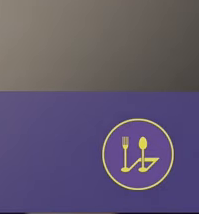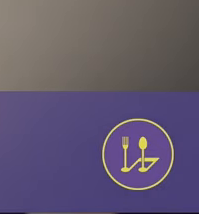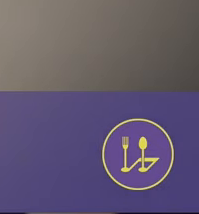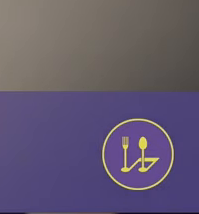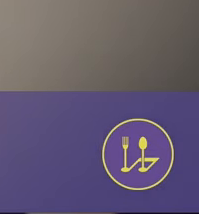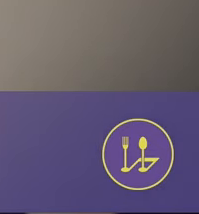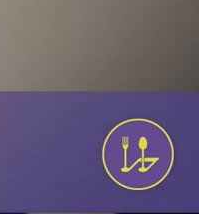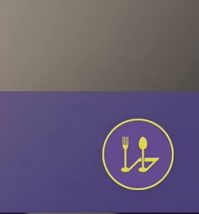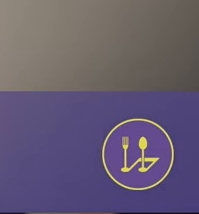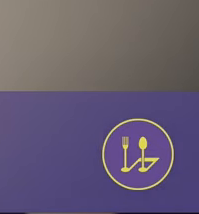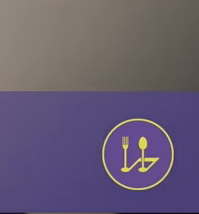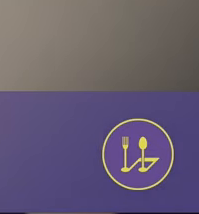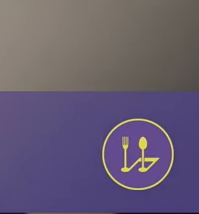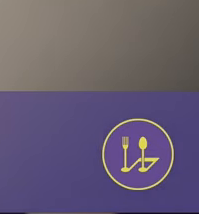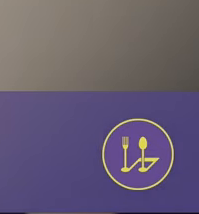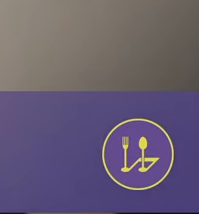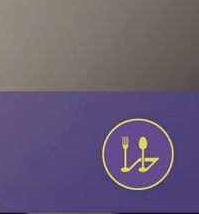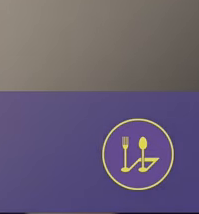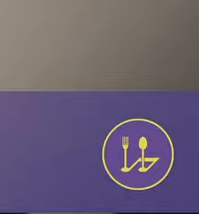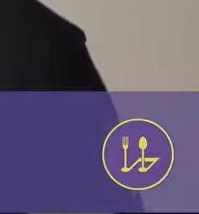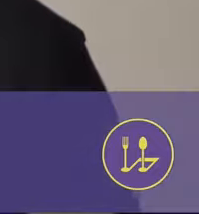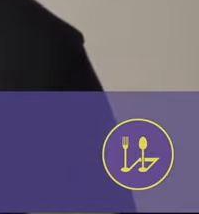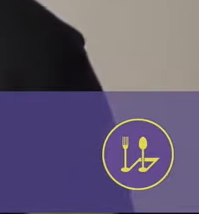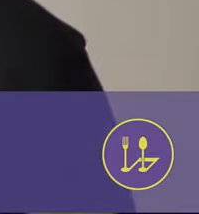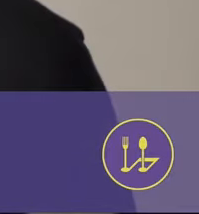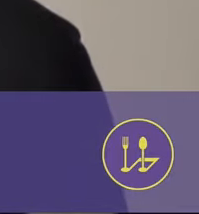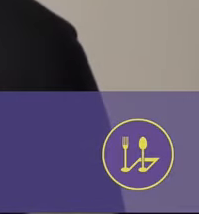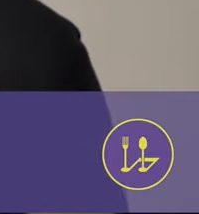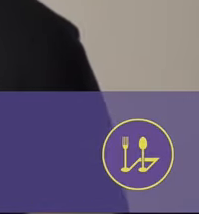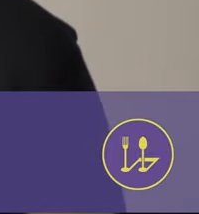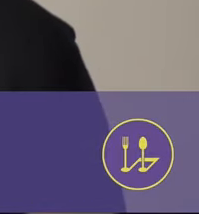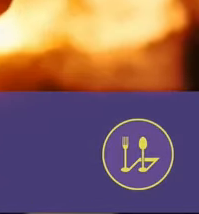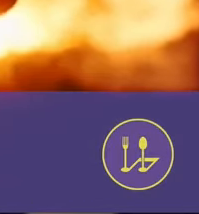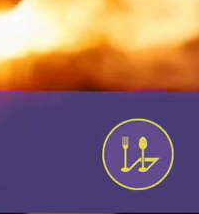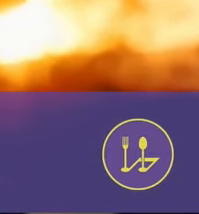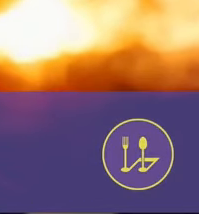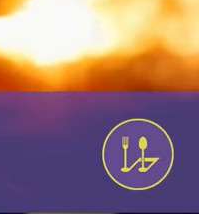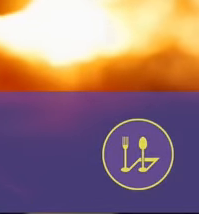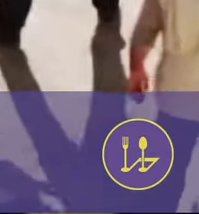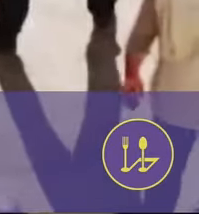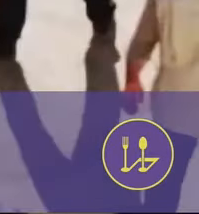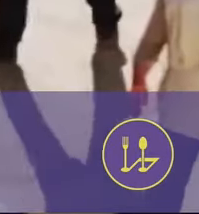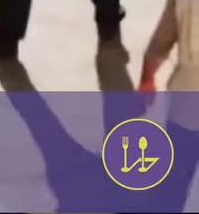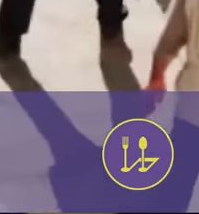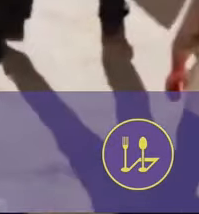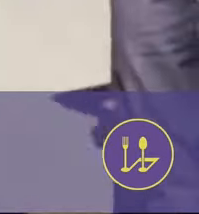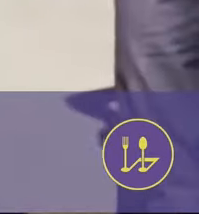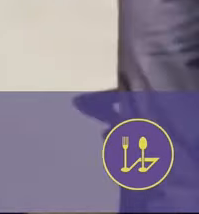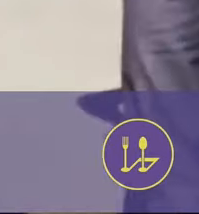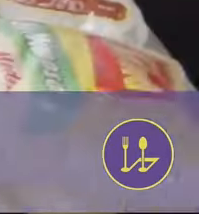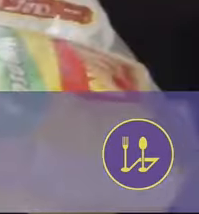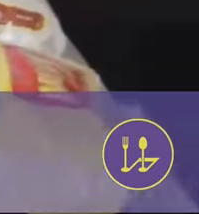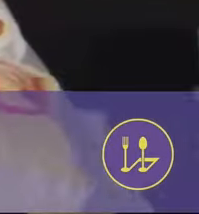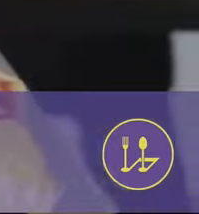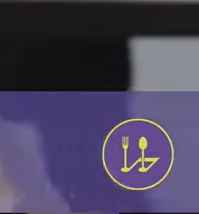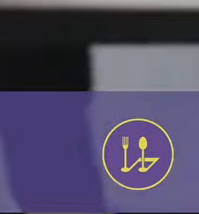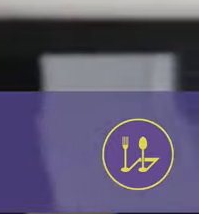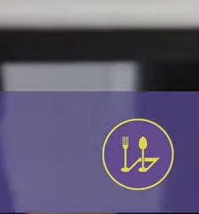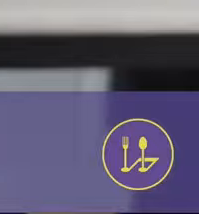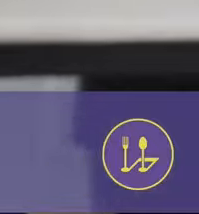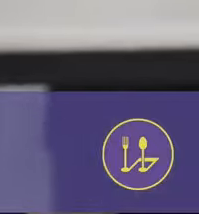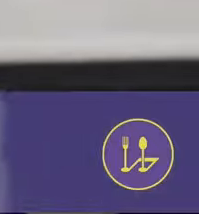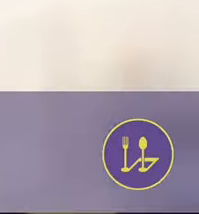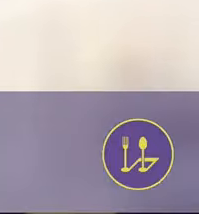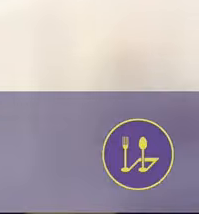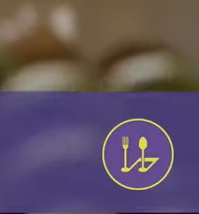de sintonizar todo mundo na mesma frequência. Uma frequência de mudança. Uma nova forma de mostrar que somos todos filhos do mesmo